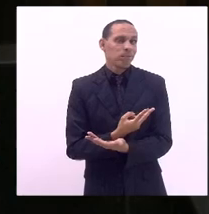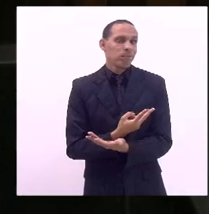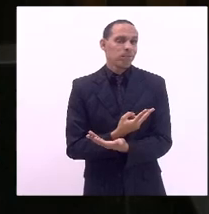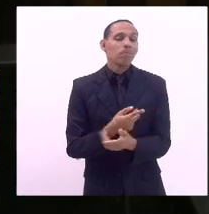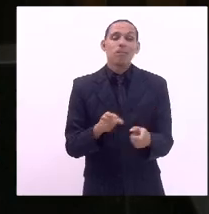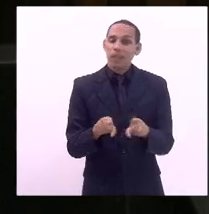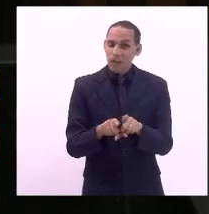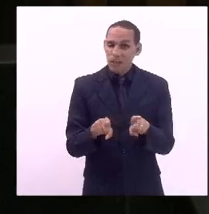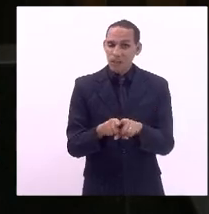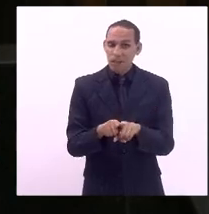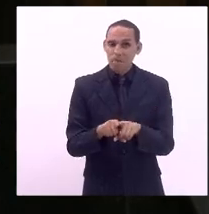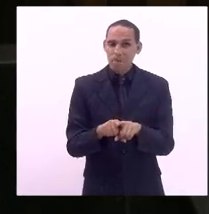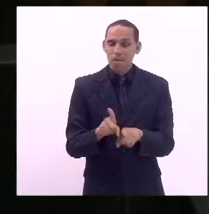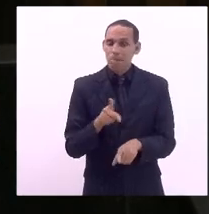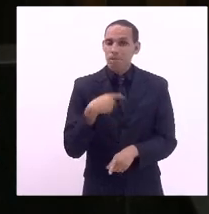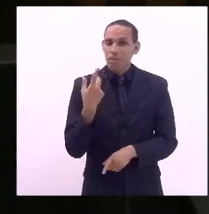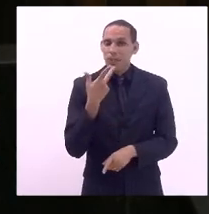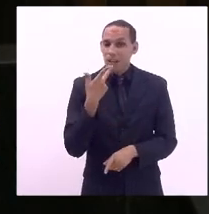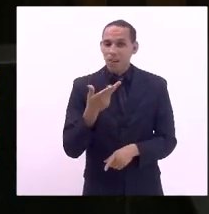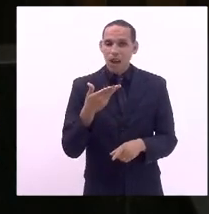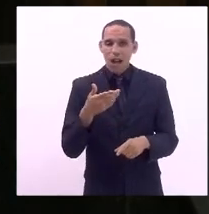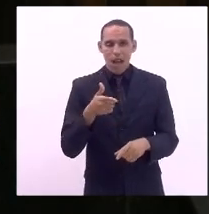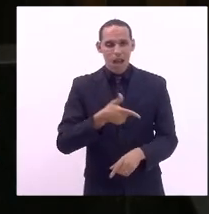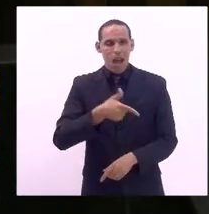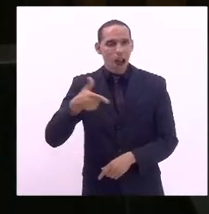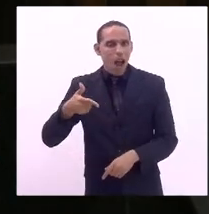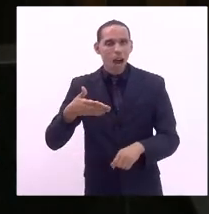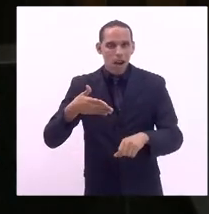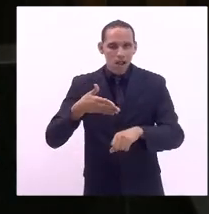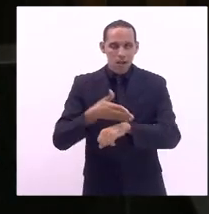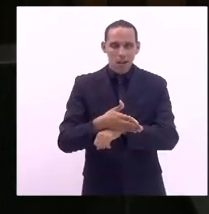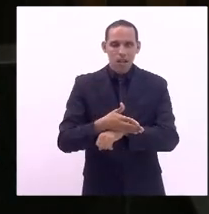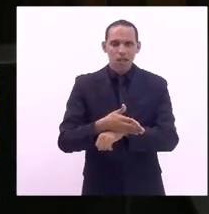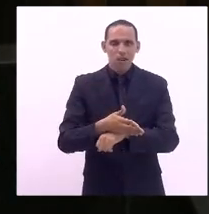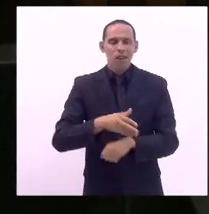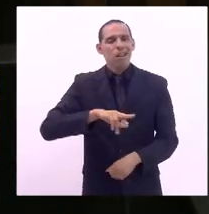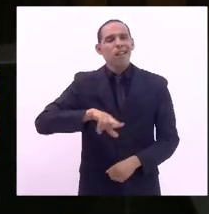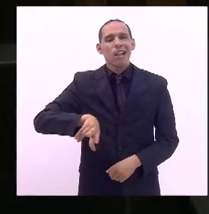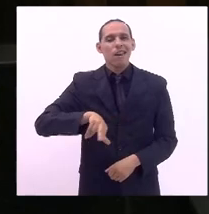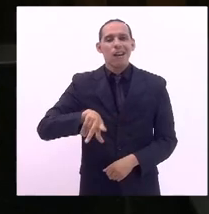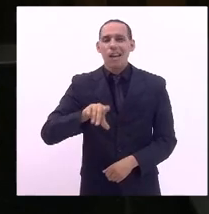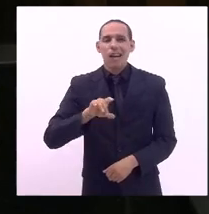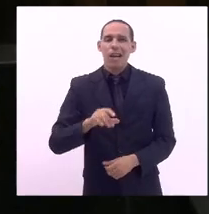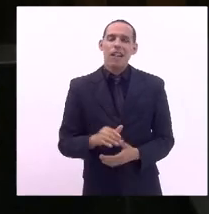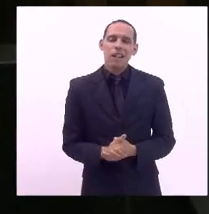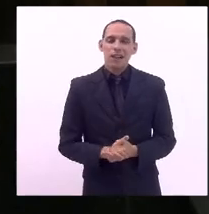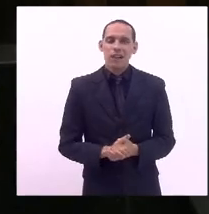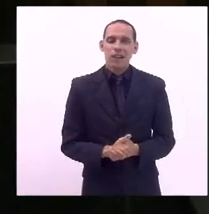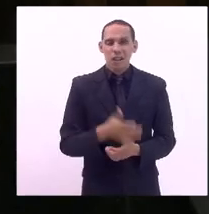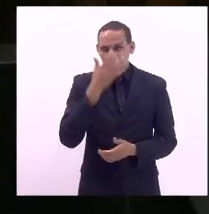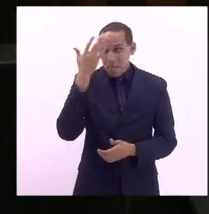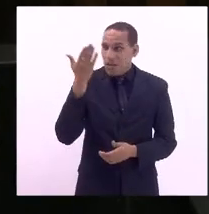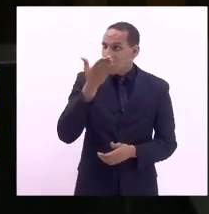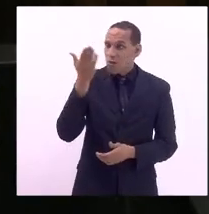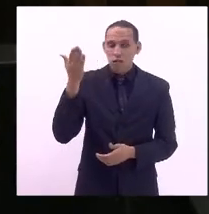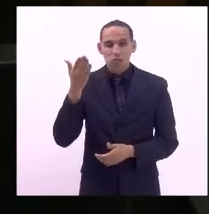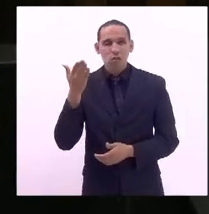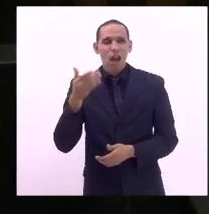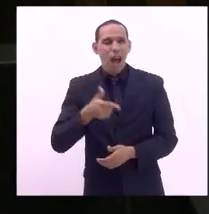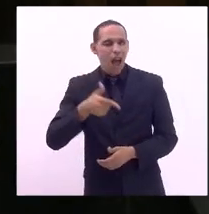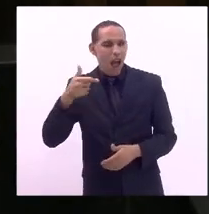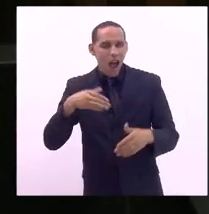isso, quando a gente fala do acesso às armas, nós não estamos falando só dos colecionadores,